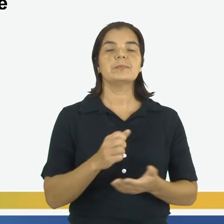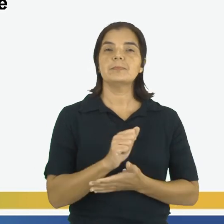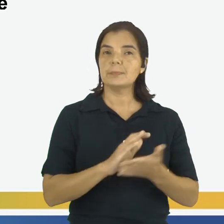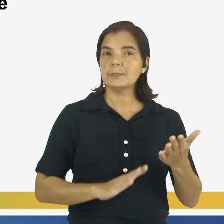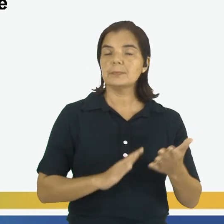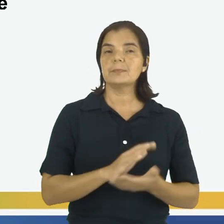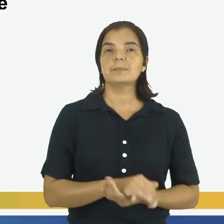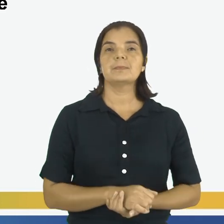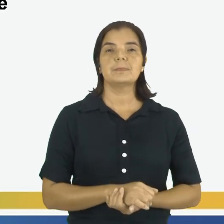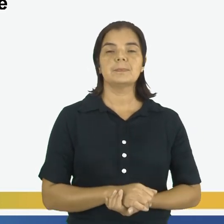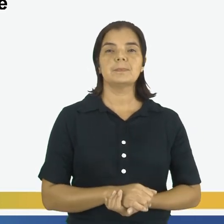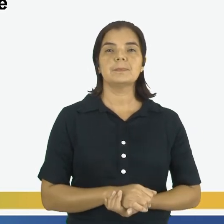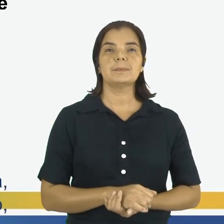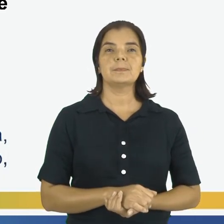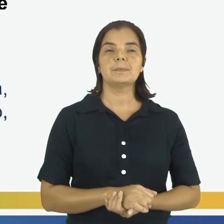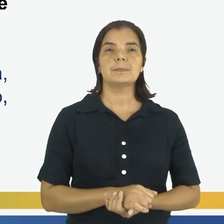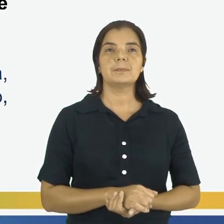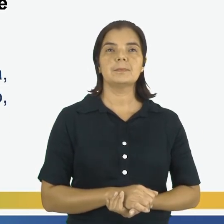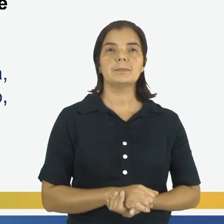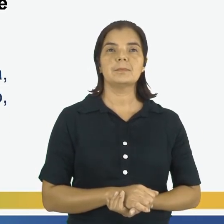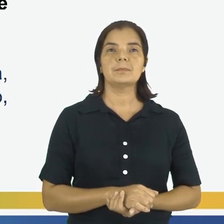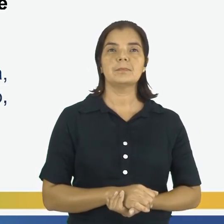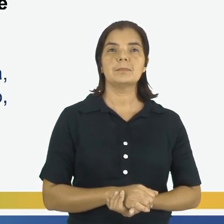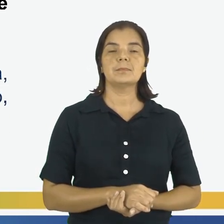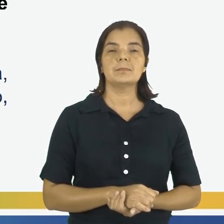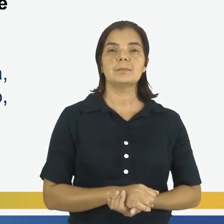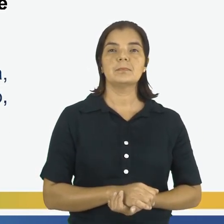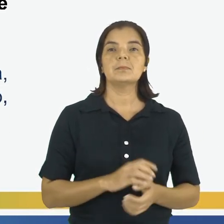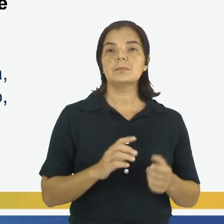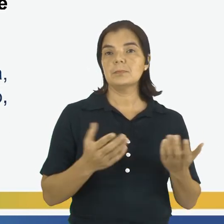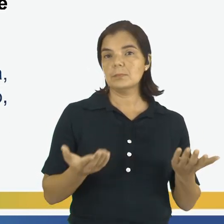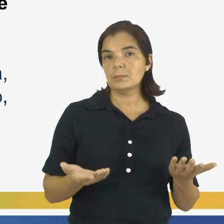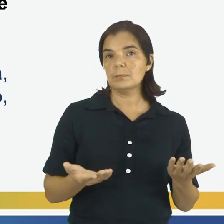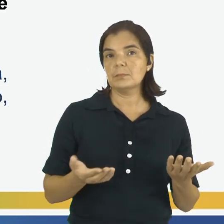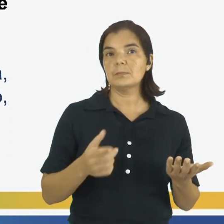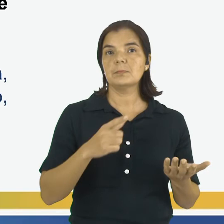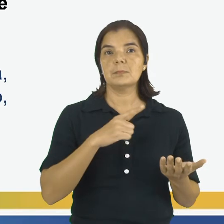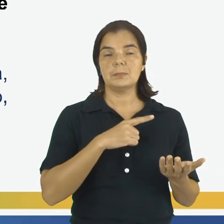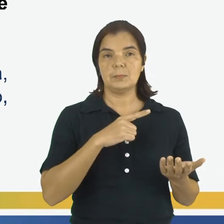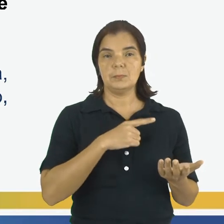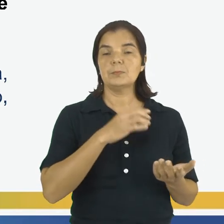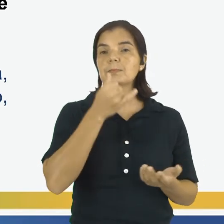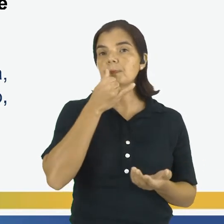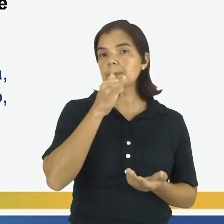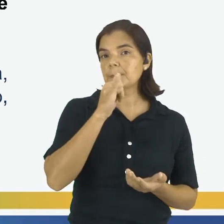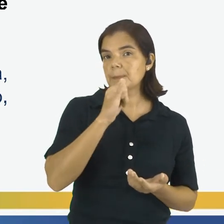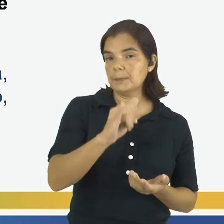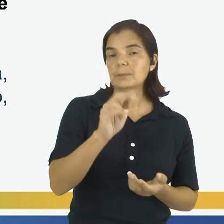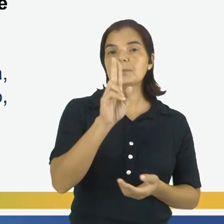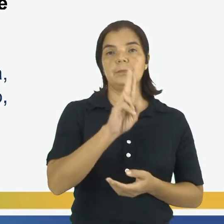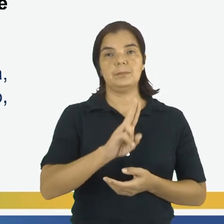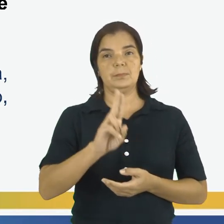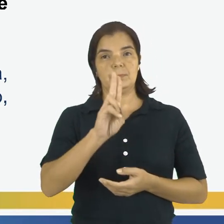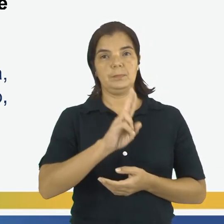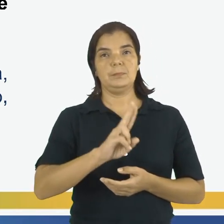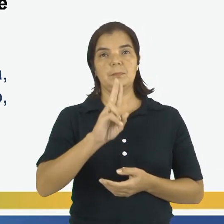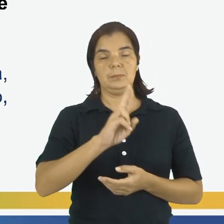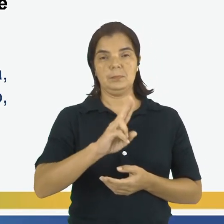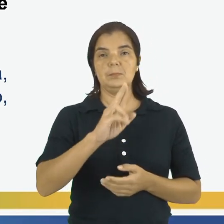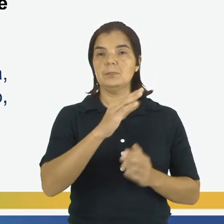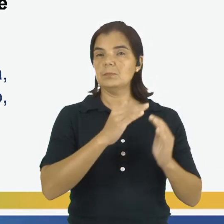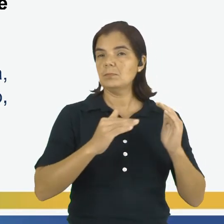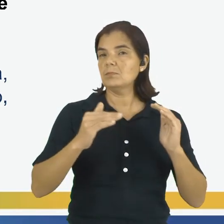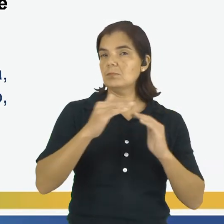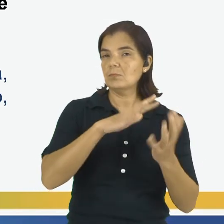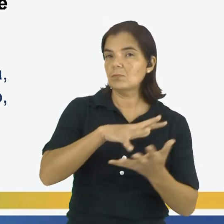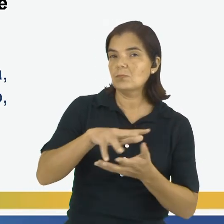atividade? Acompanha comigo. Então, crianças, a energia que nós utilizamos, que a maior parte